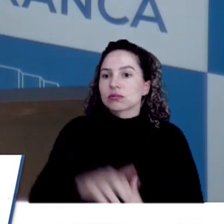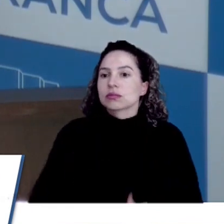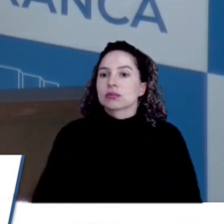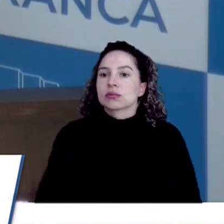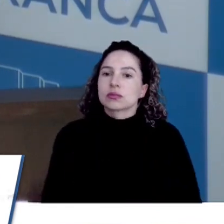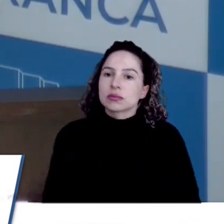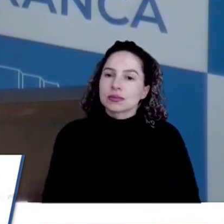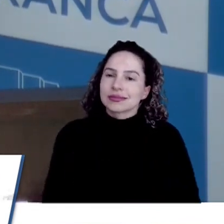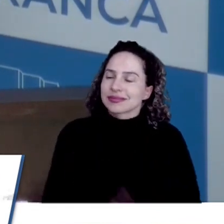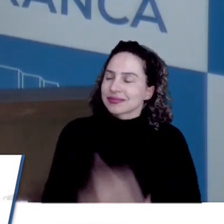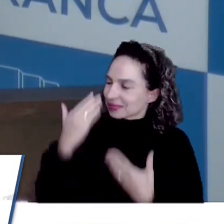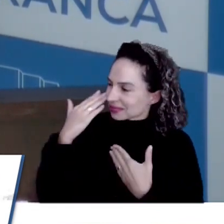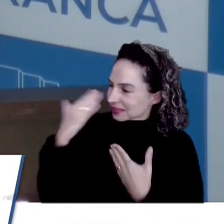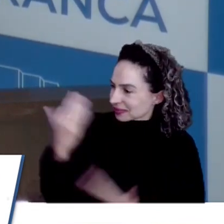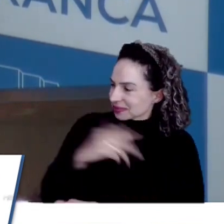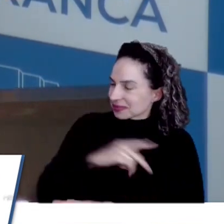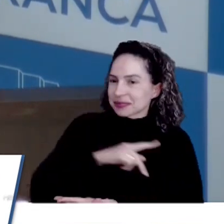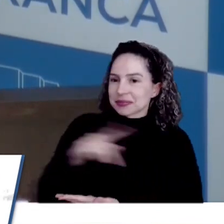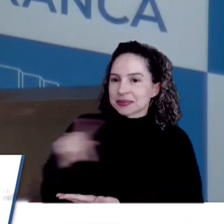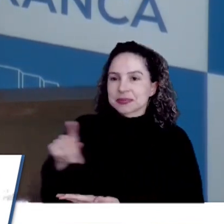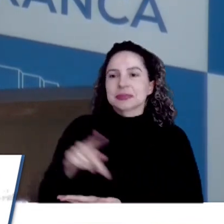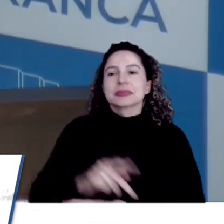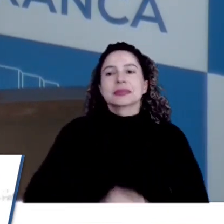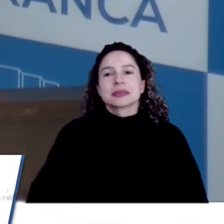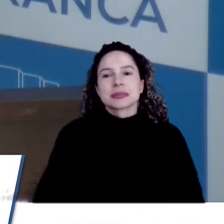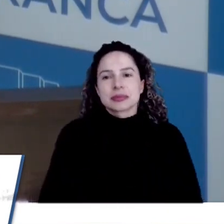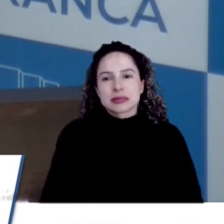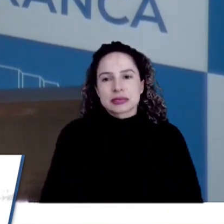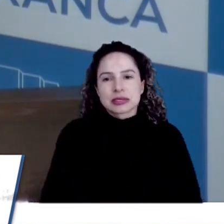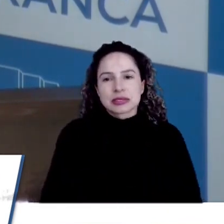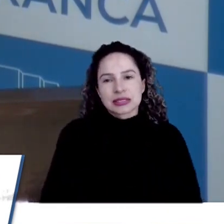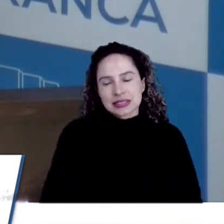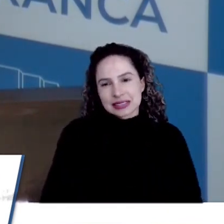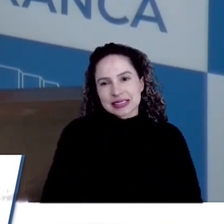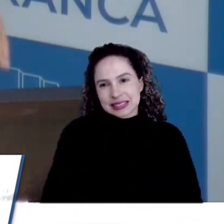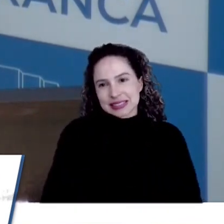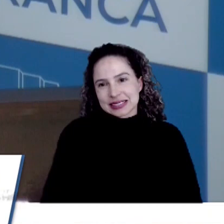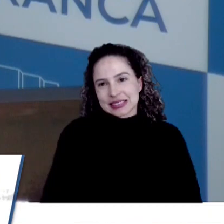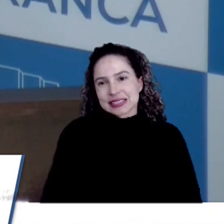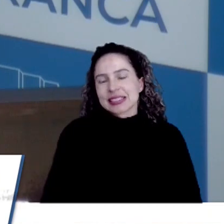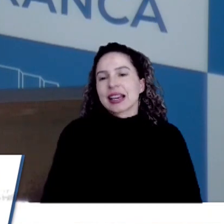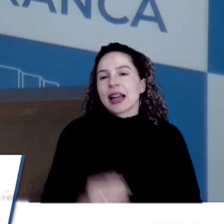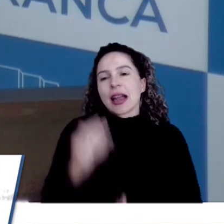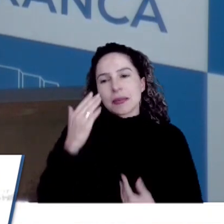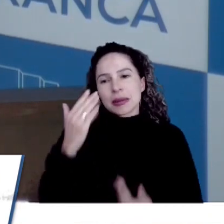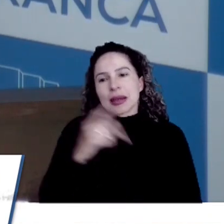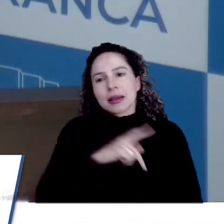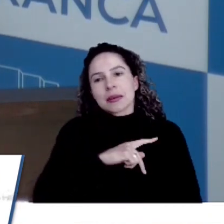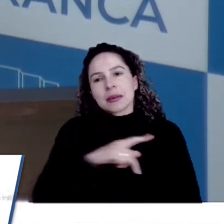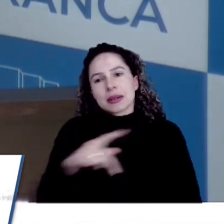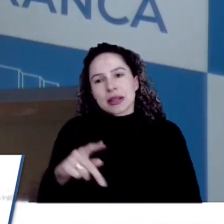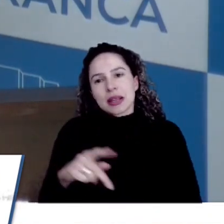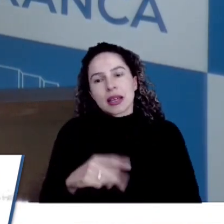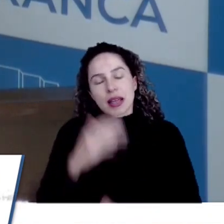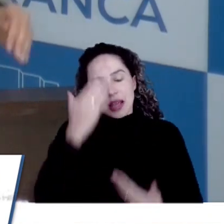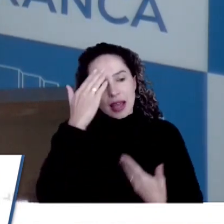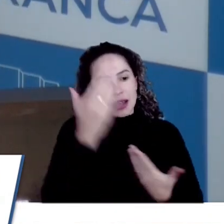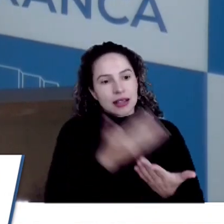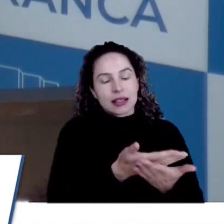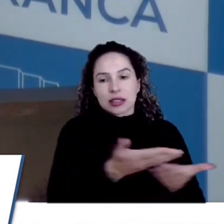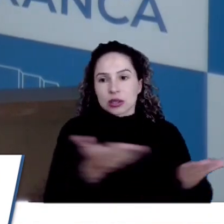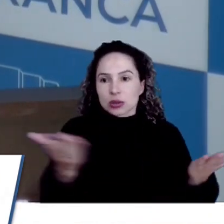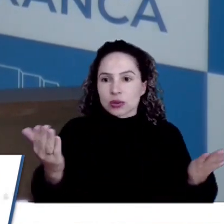Queria agradecer ao presidente, aí vou falar pouco, agradecer ao presidente, aos nobres